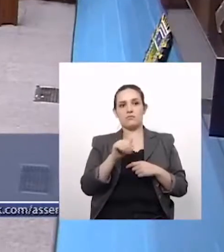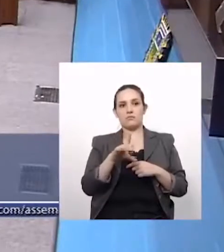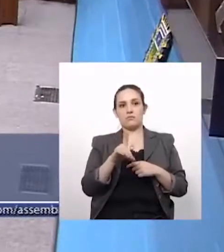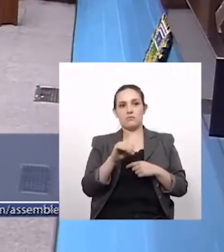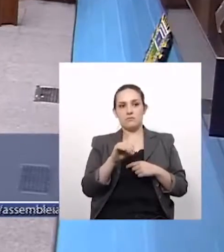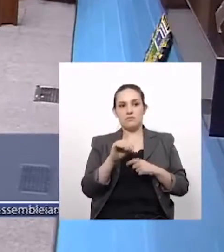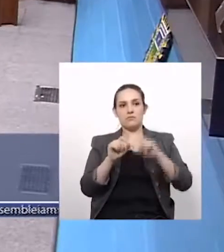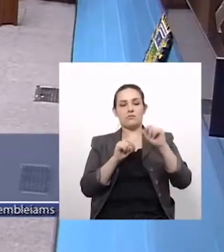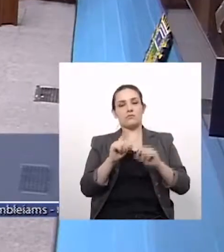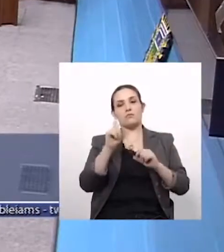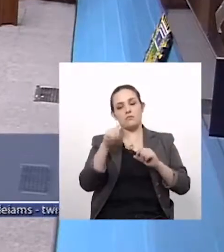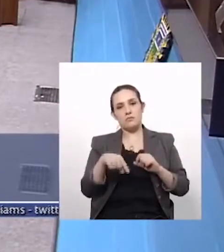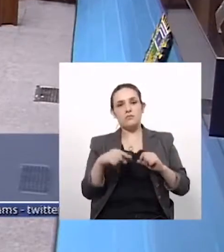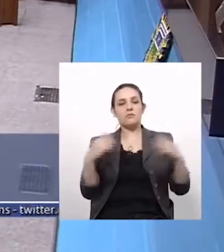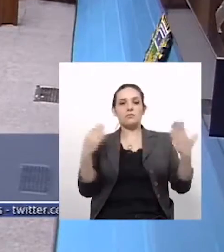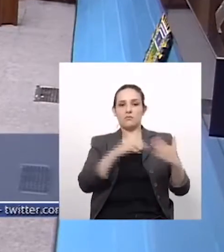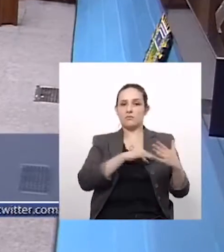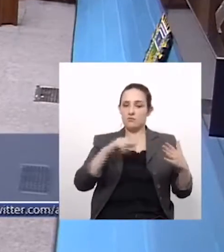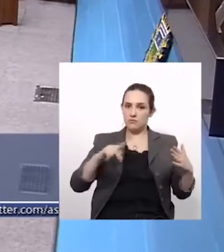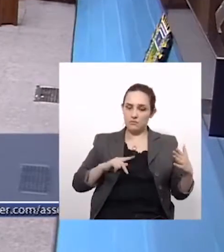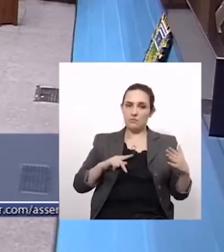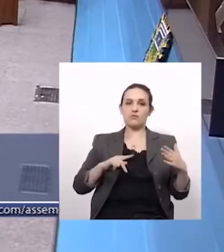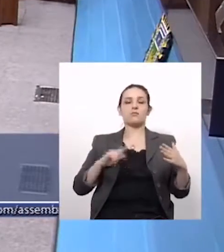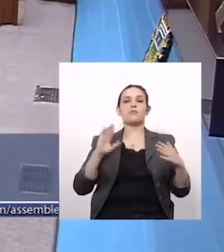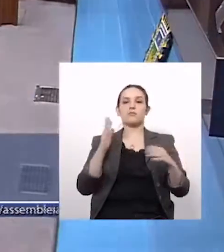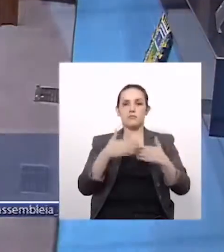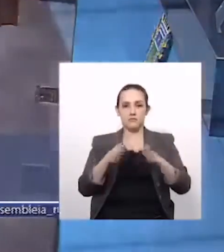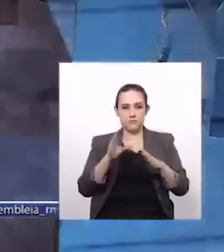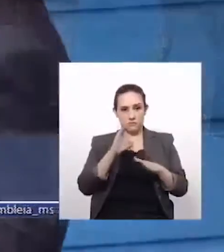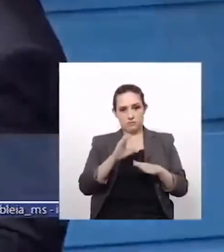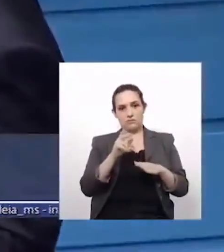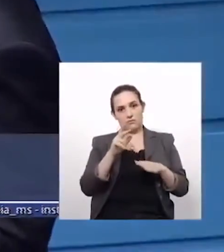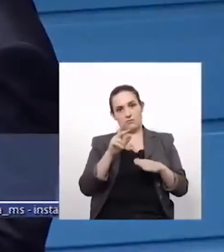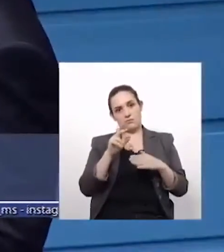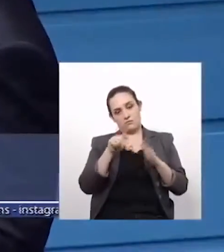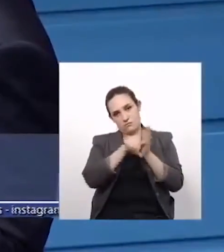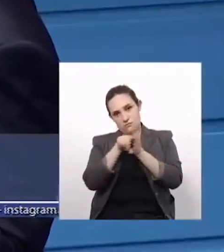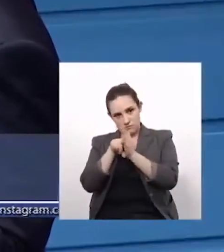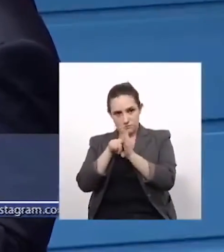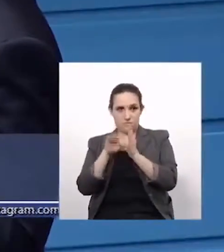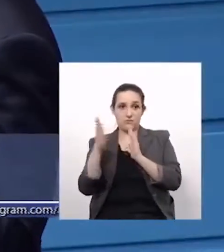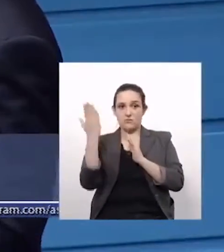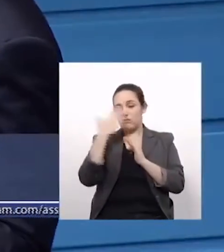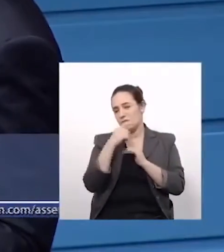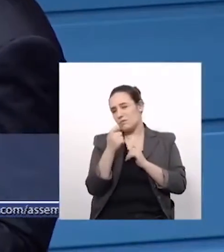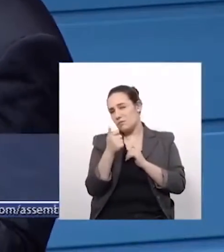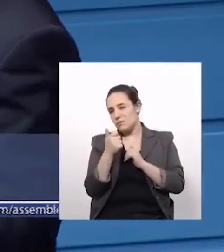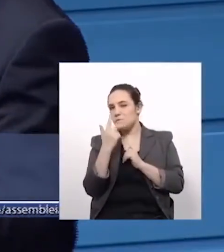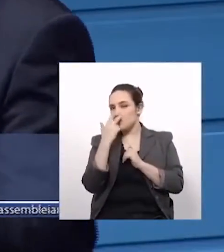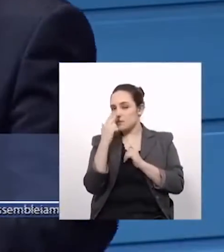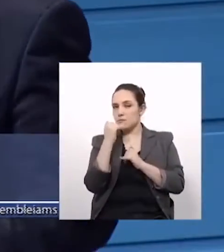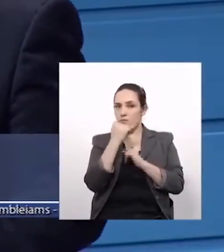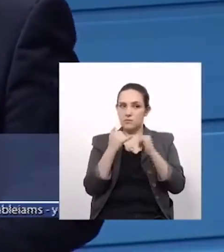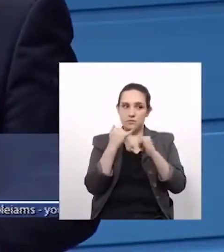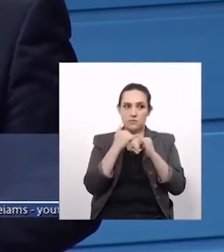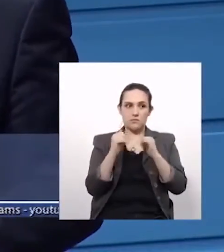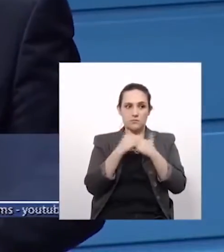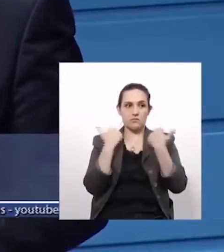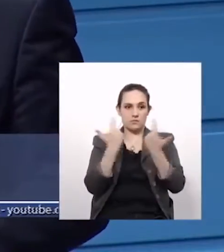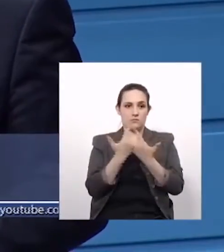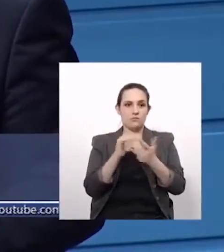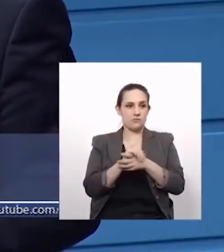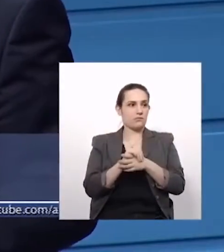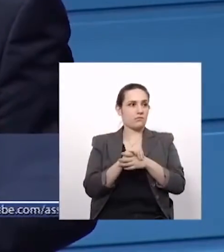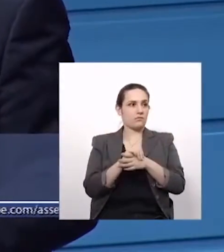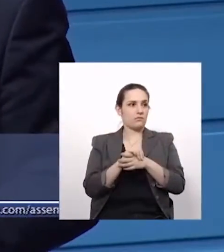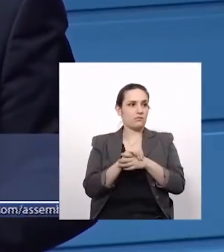Ministério Público o inquérito já foi instaurado. Então, isso já é um grande indício para a Assembleia Legislativa